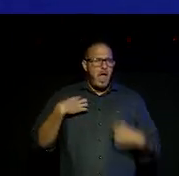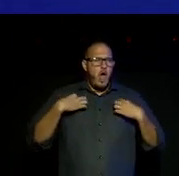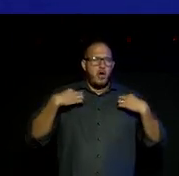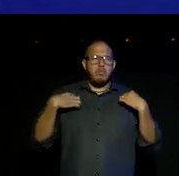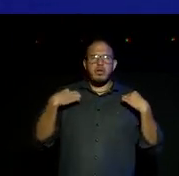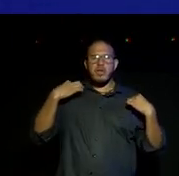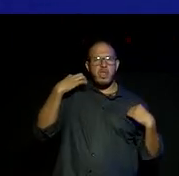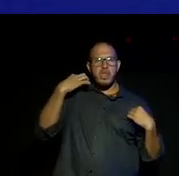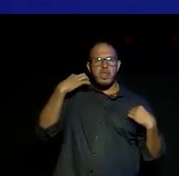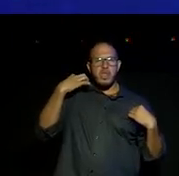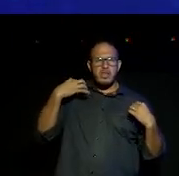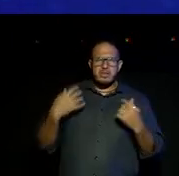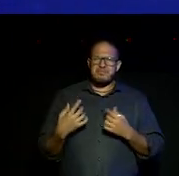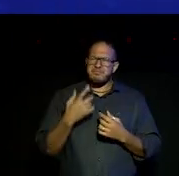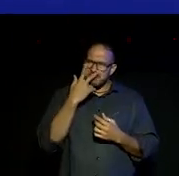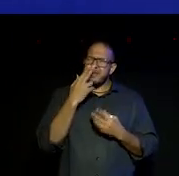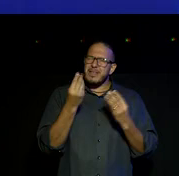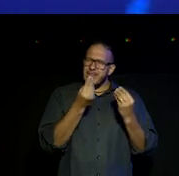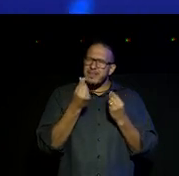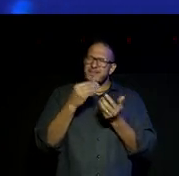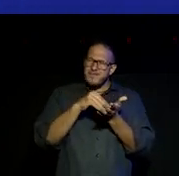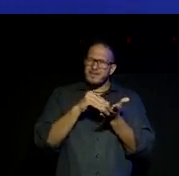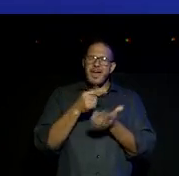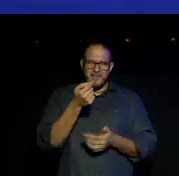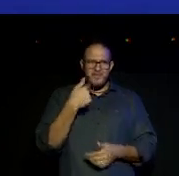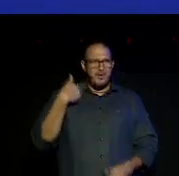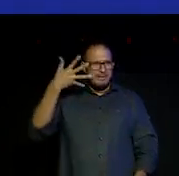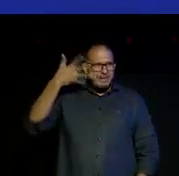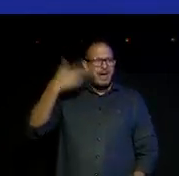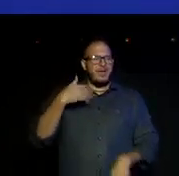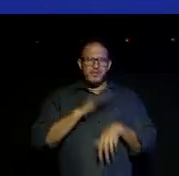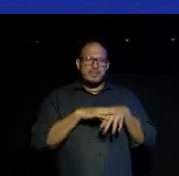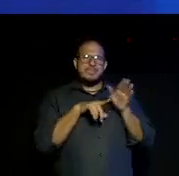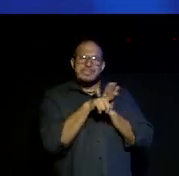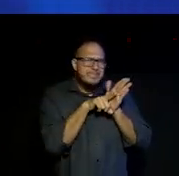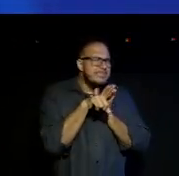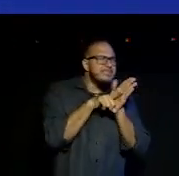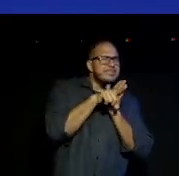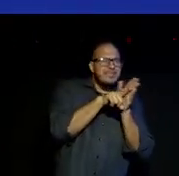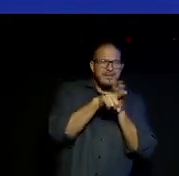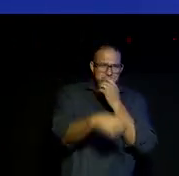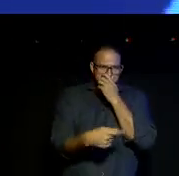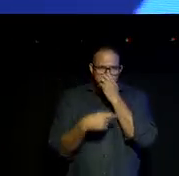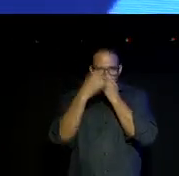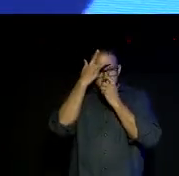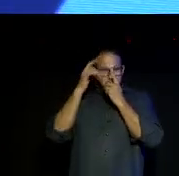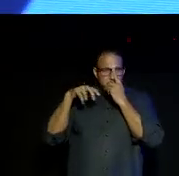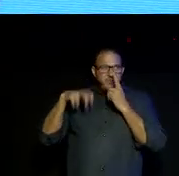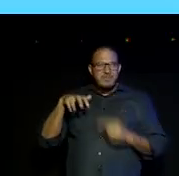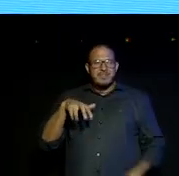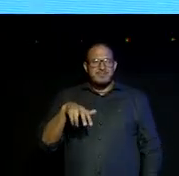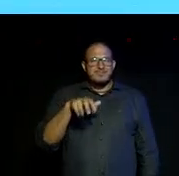a roupa toda largada. E aquilo, faltava algum tempo para a minha palestra, fui fazer investigação filosófica. O pessoal passava por